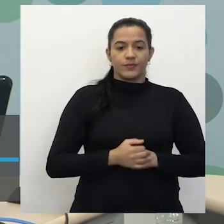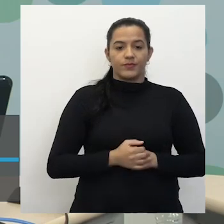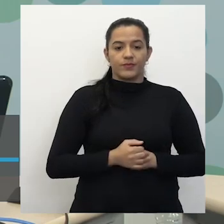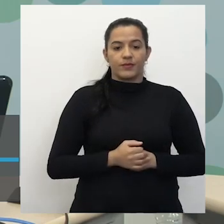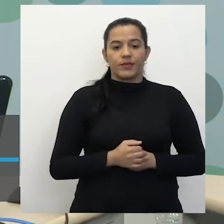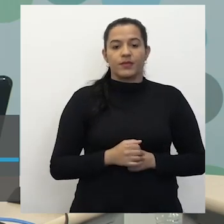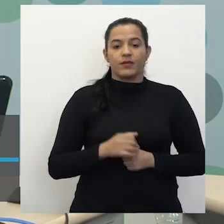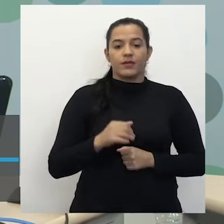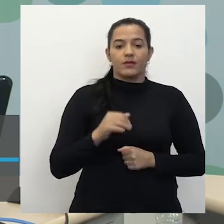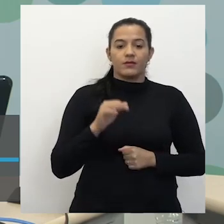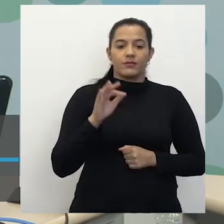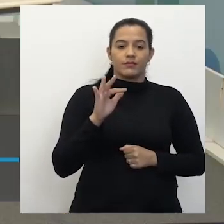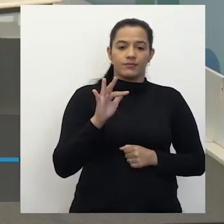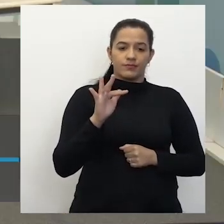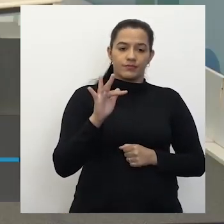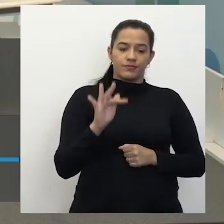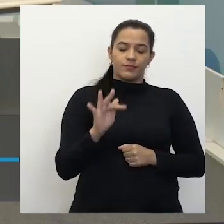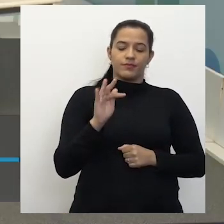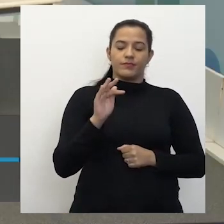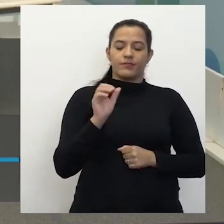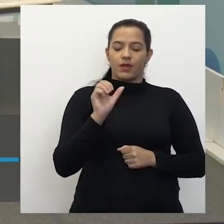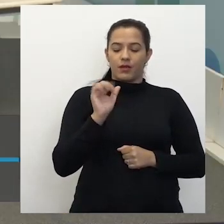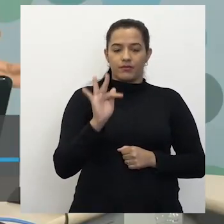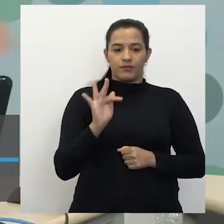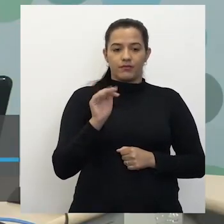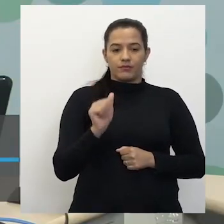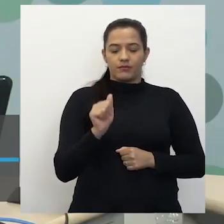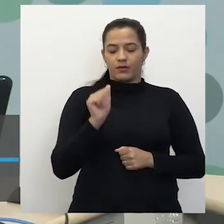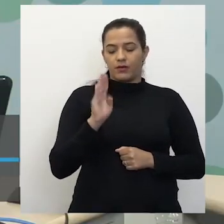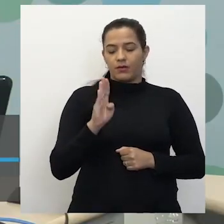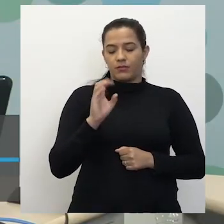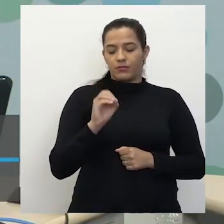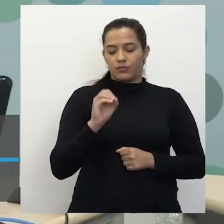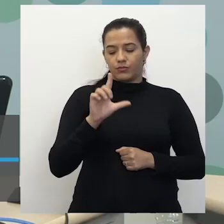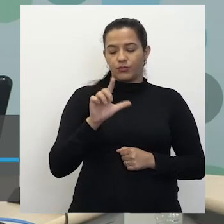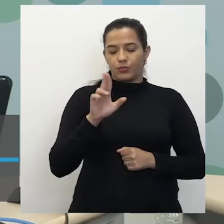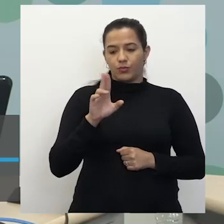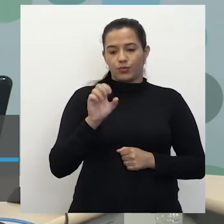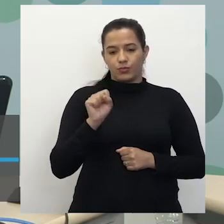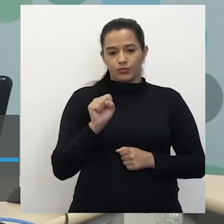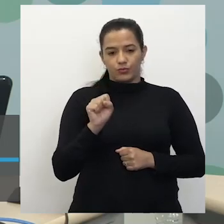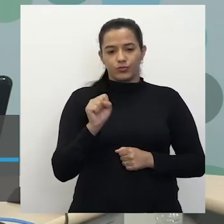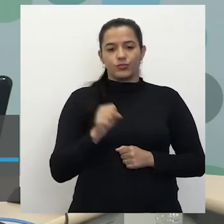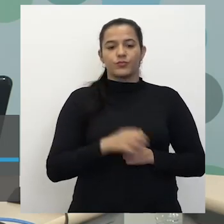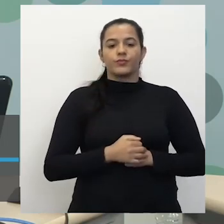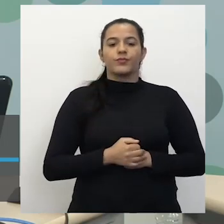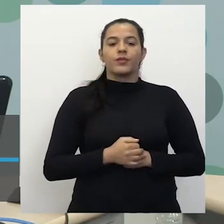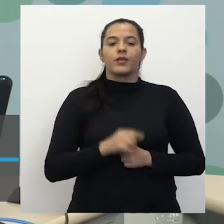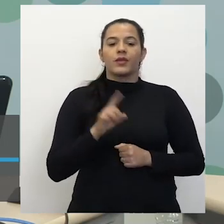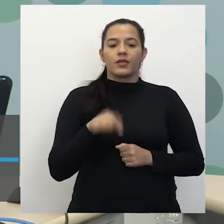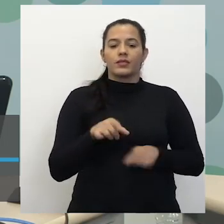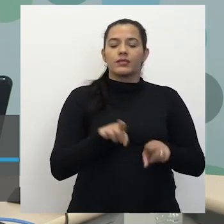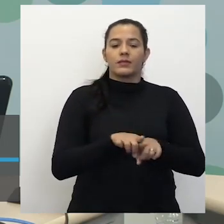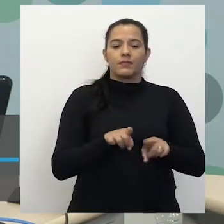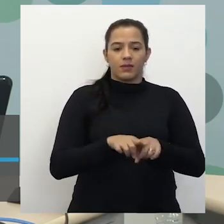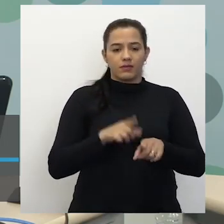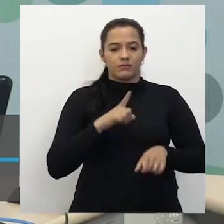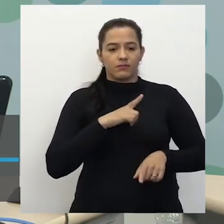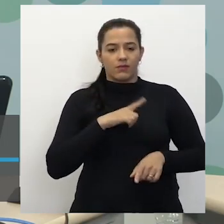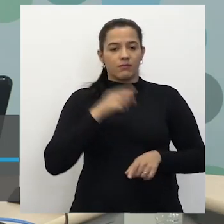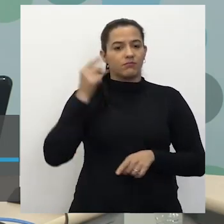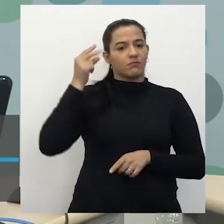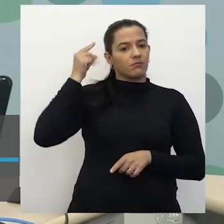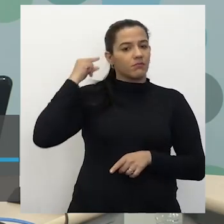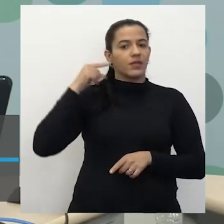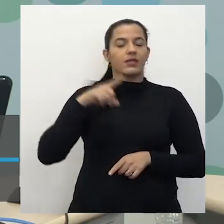Amélie Poulain, Fabuleux Destin de Amélie Poulain, que é um filme francês, muito com uma pegada assim surrealista e tal. Tem